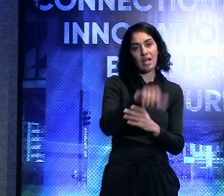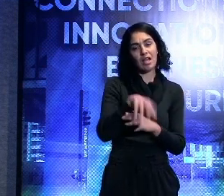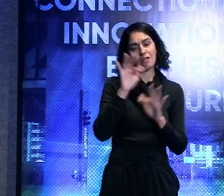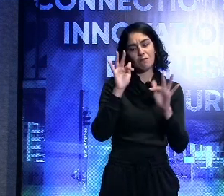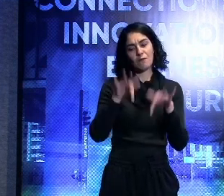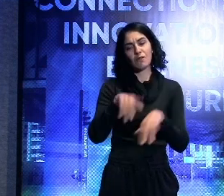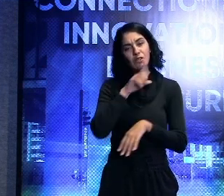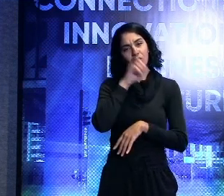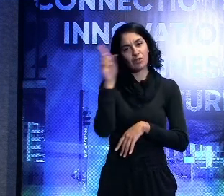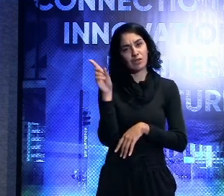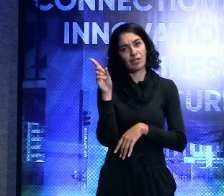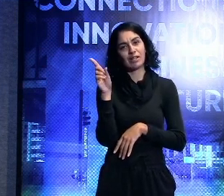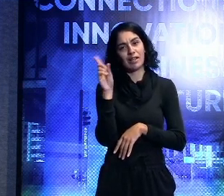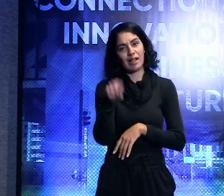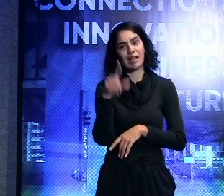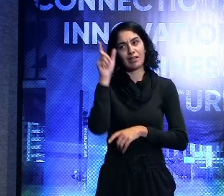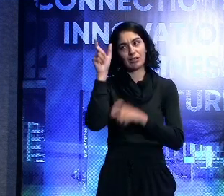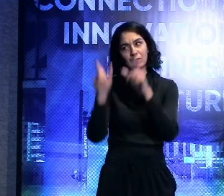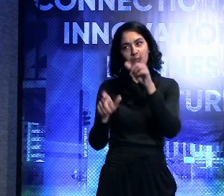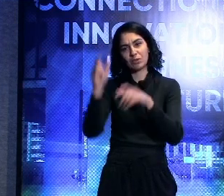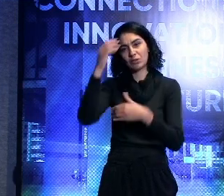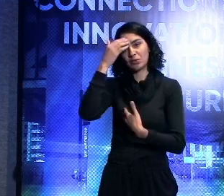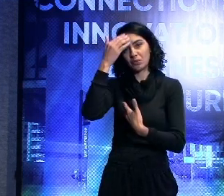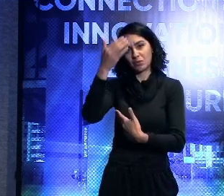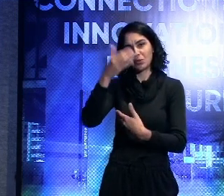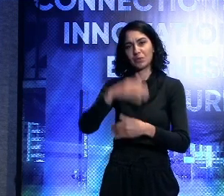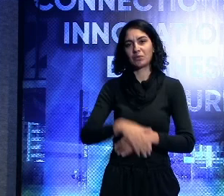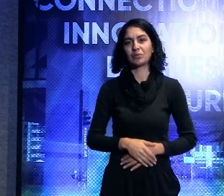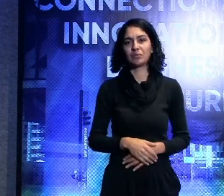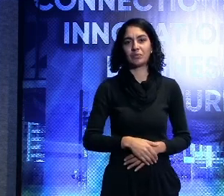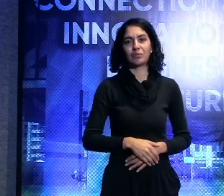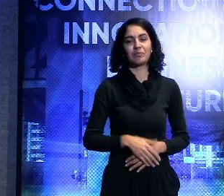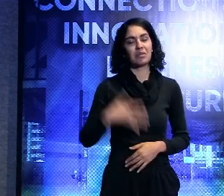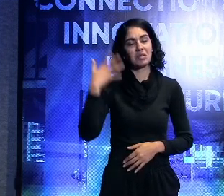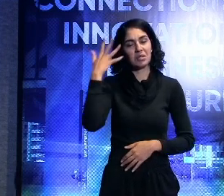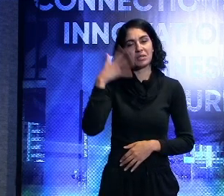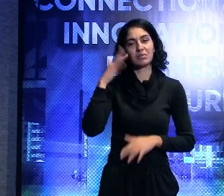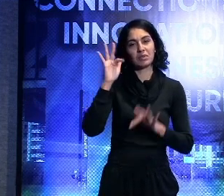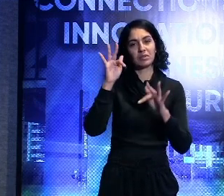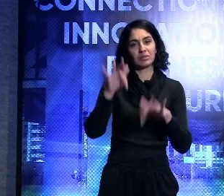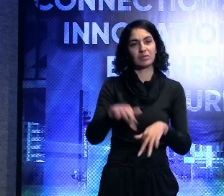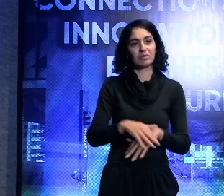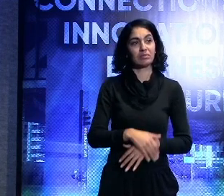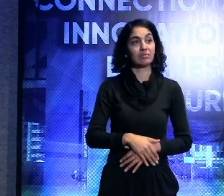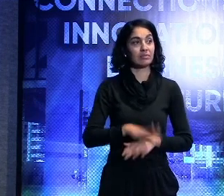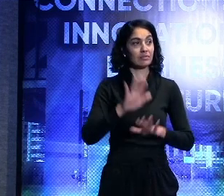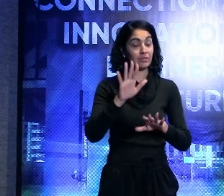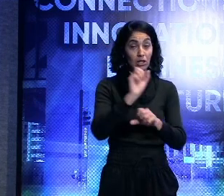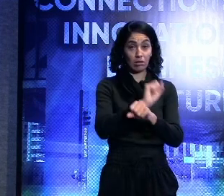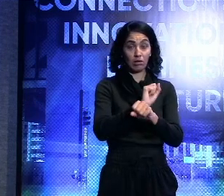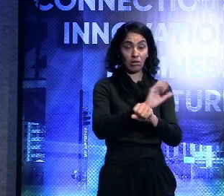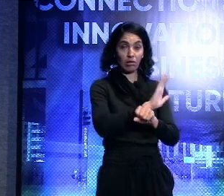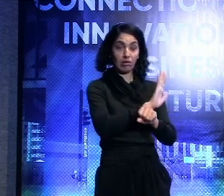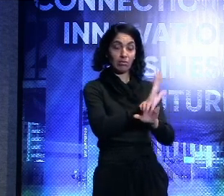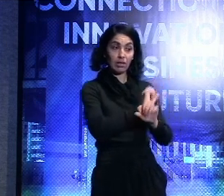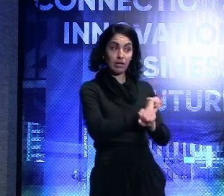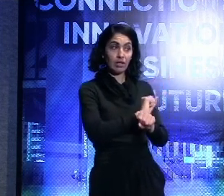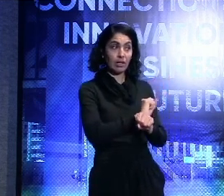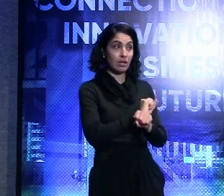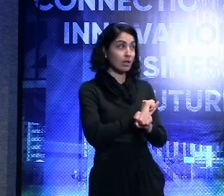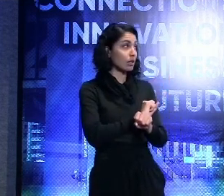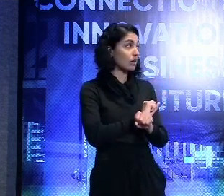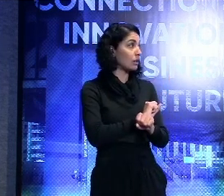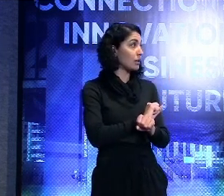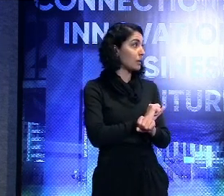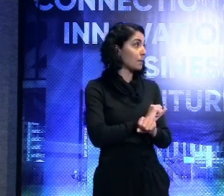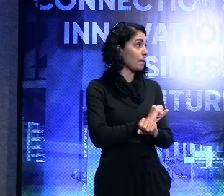concordar. Muito obrigada, pessoal. Essa foi a nossa palestra. Ah, e digo mais, espera aí. Pessoal, calma, ainda